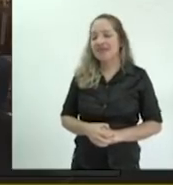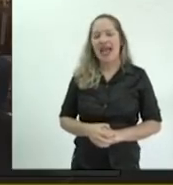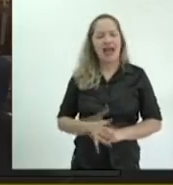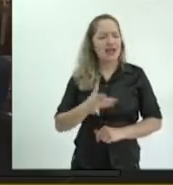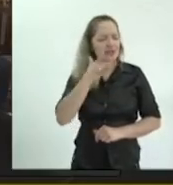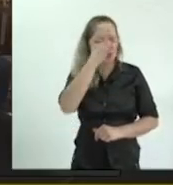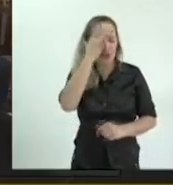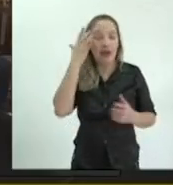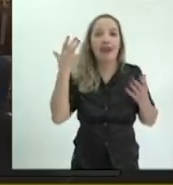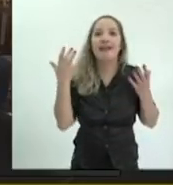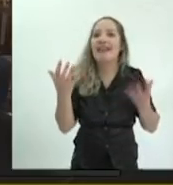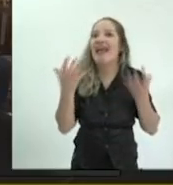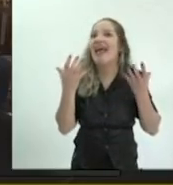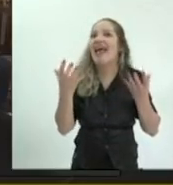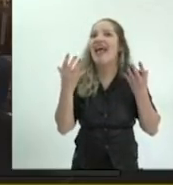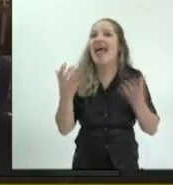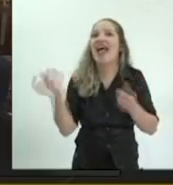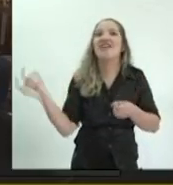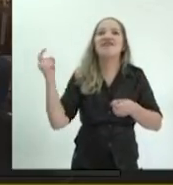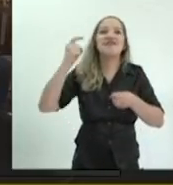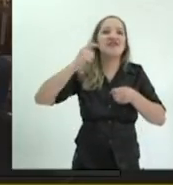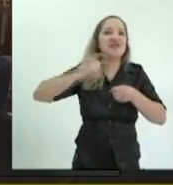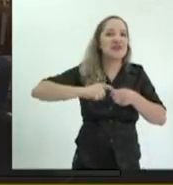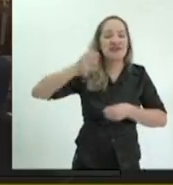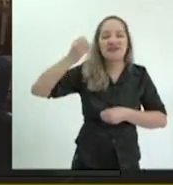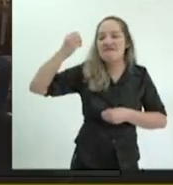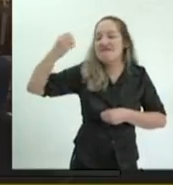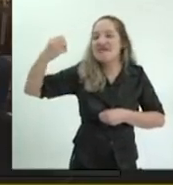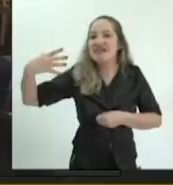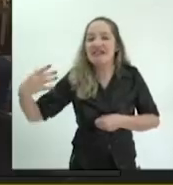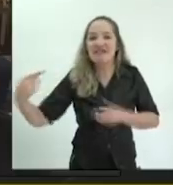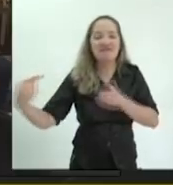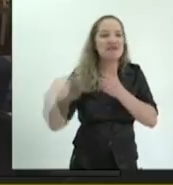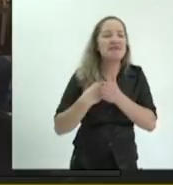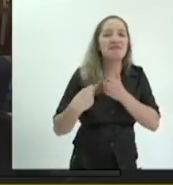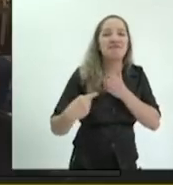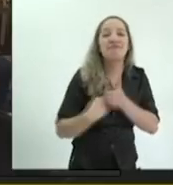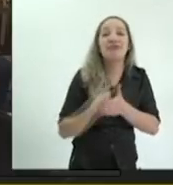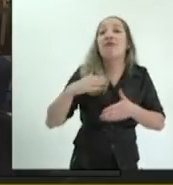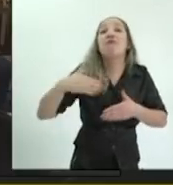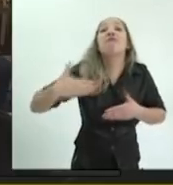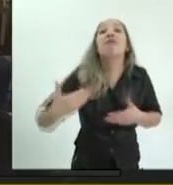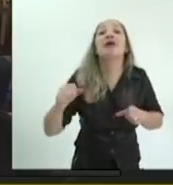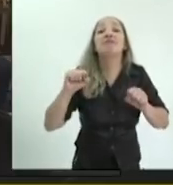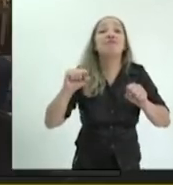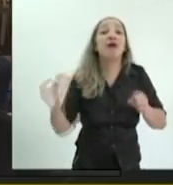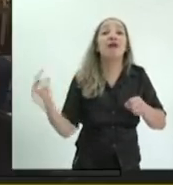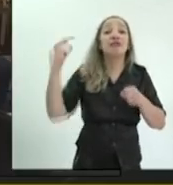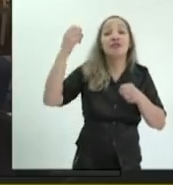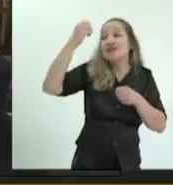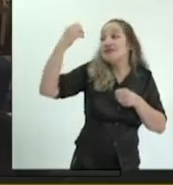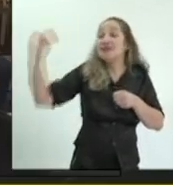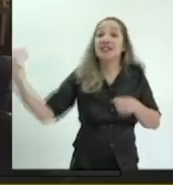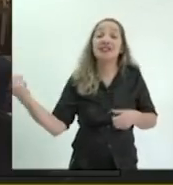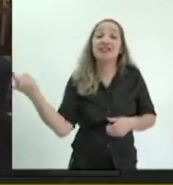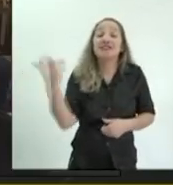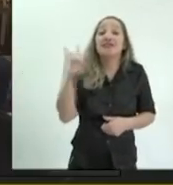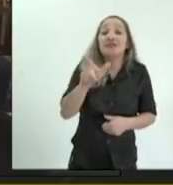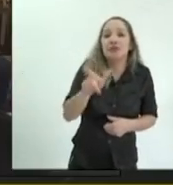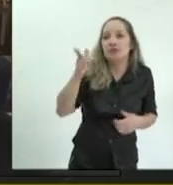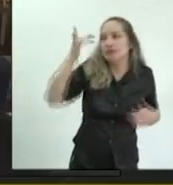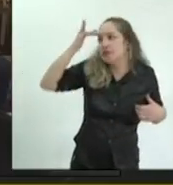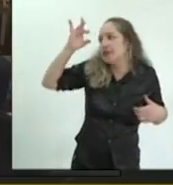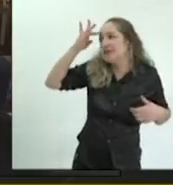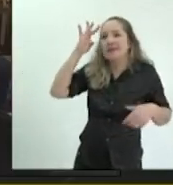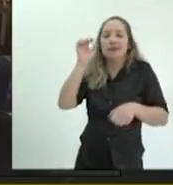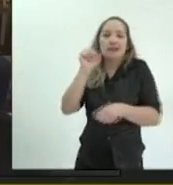de novo. É assim, não vê a hora, ficam me perguntando quando eu vou poder. Tipo, não sei, né? Algumas vão esperar a vacina. Tem muita gente